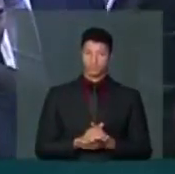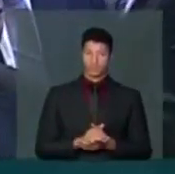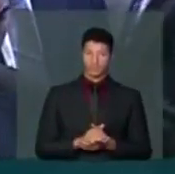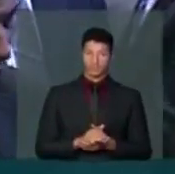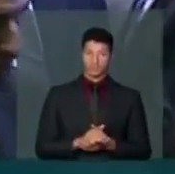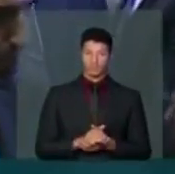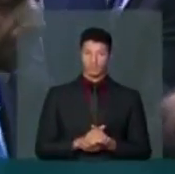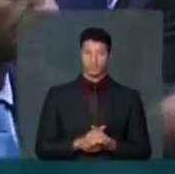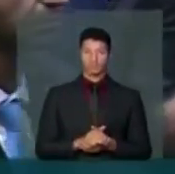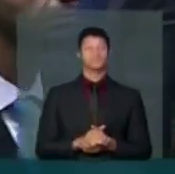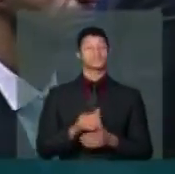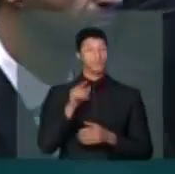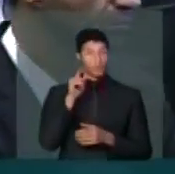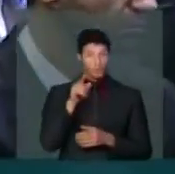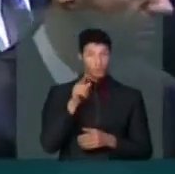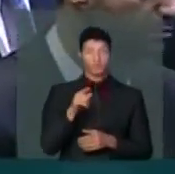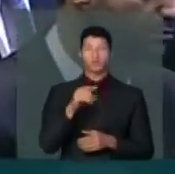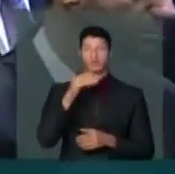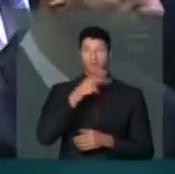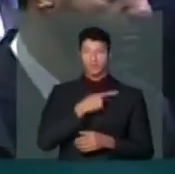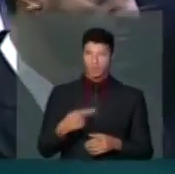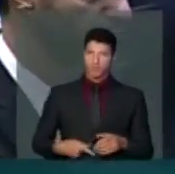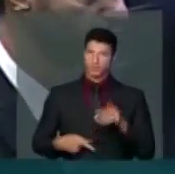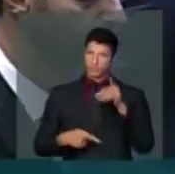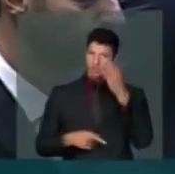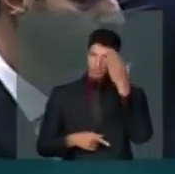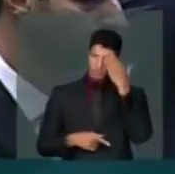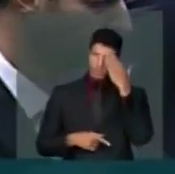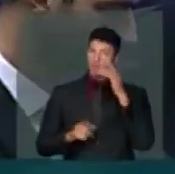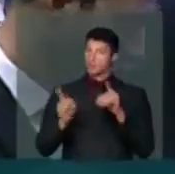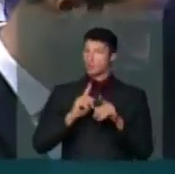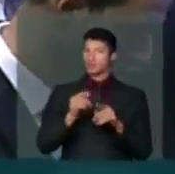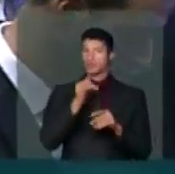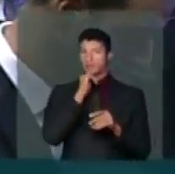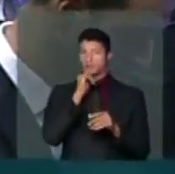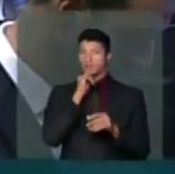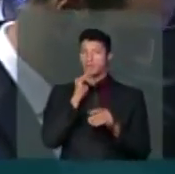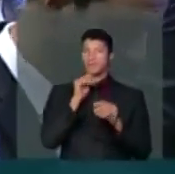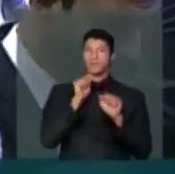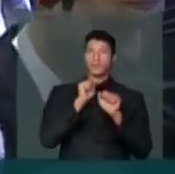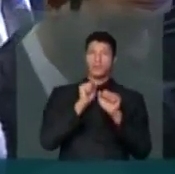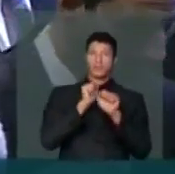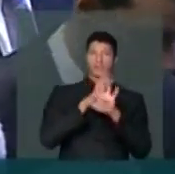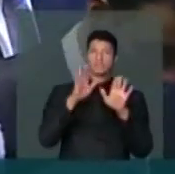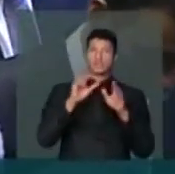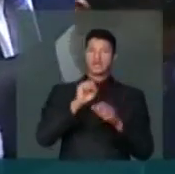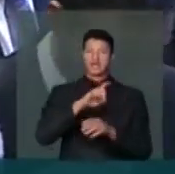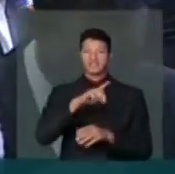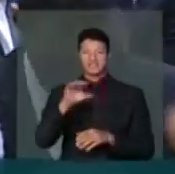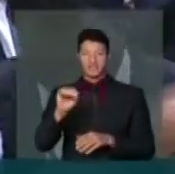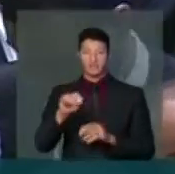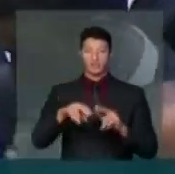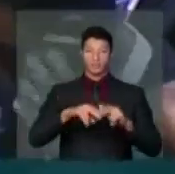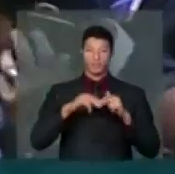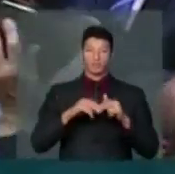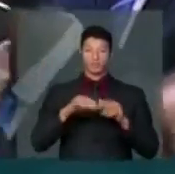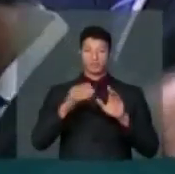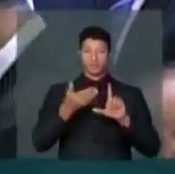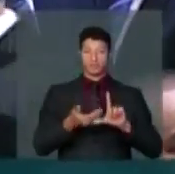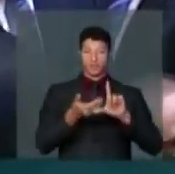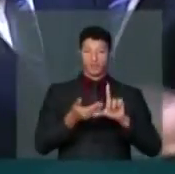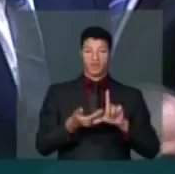concluir. Vossa Excelência não está, por exemplo, transmitindo essa sessão pela TV